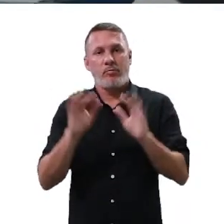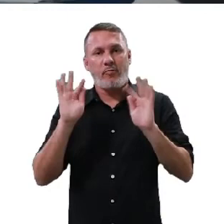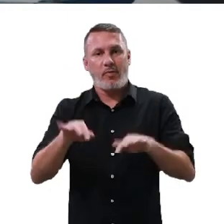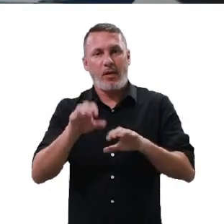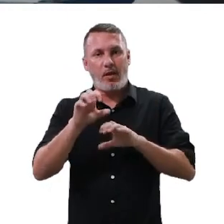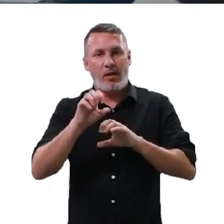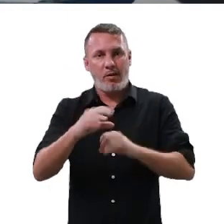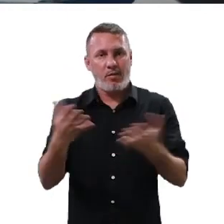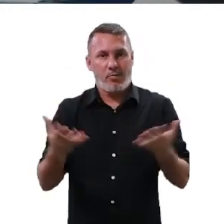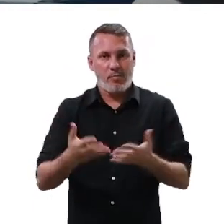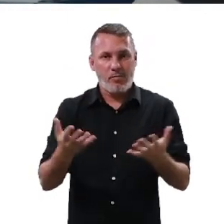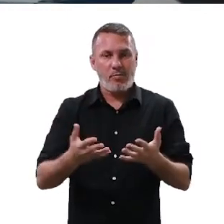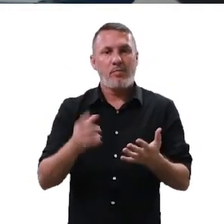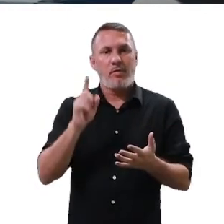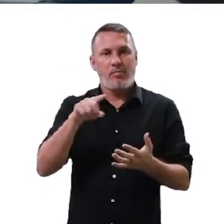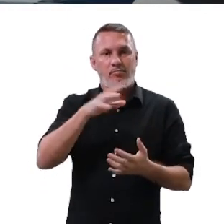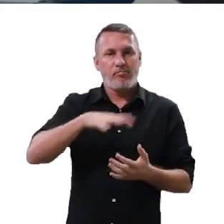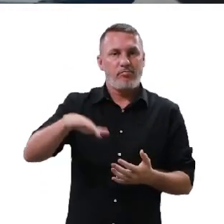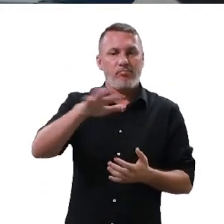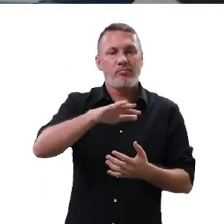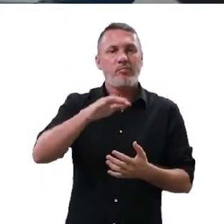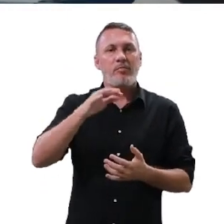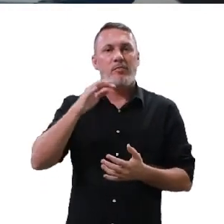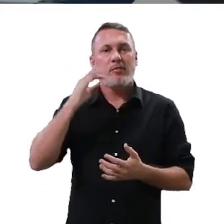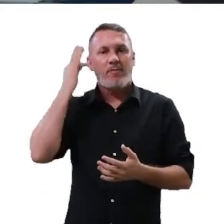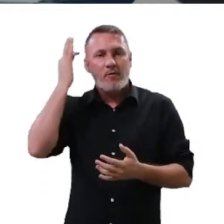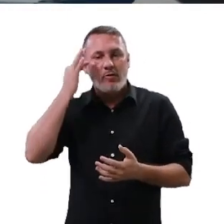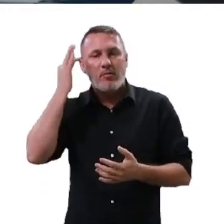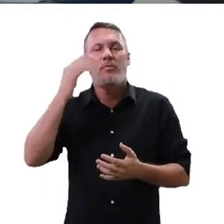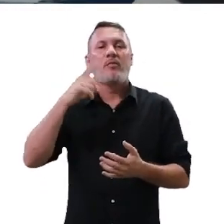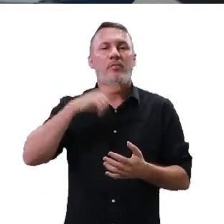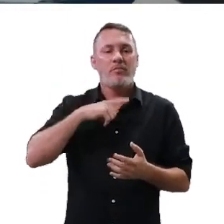Então, pessoal, por hoje, nosso momento aqui, a